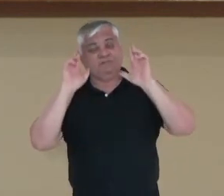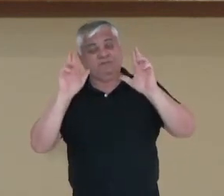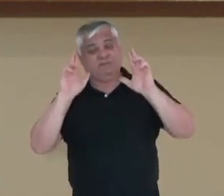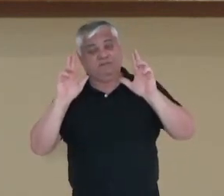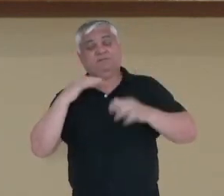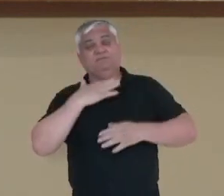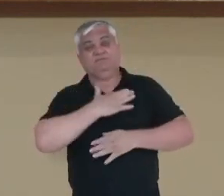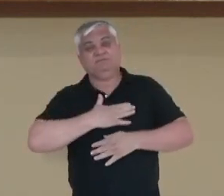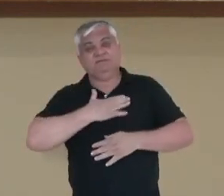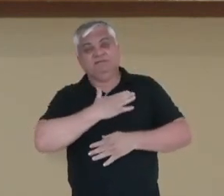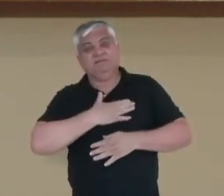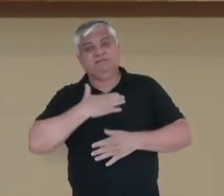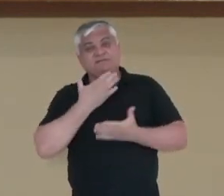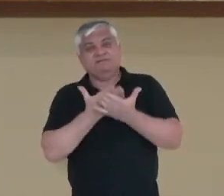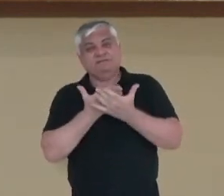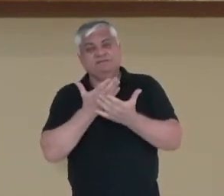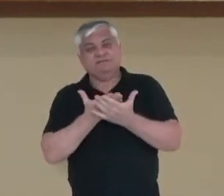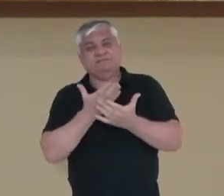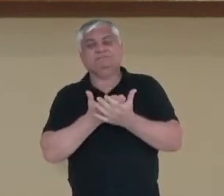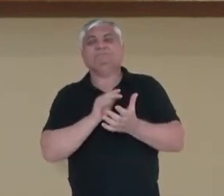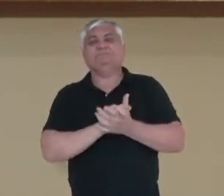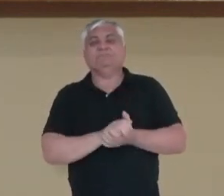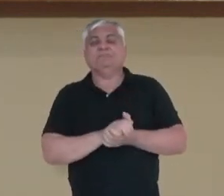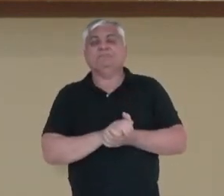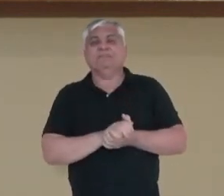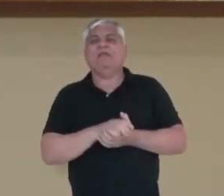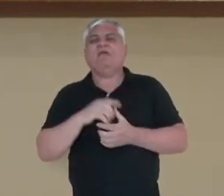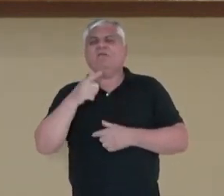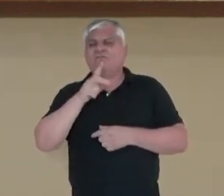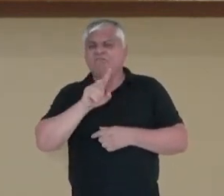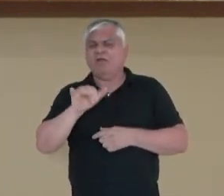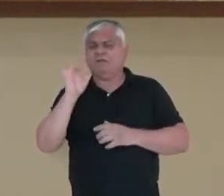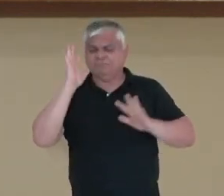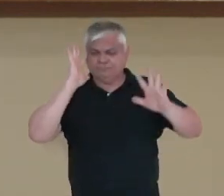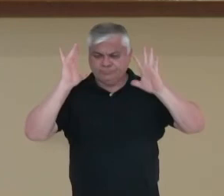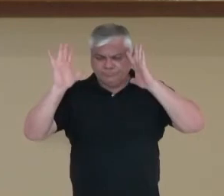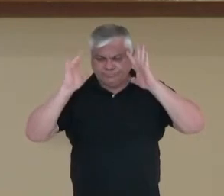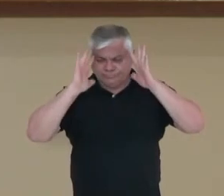tenham gostado da nossa aula de hoje. Vamos ainda refletir muito